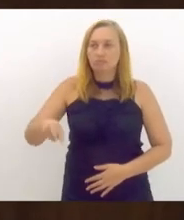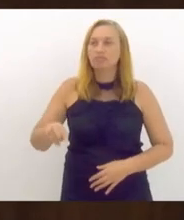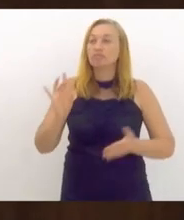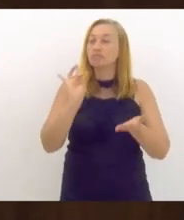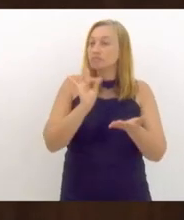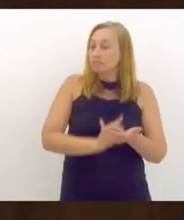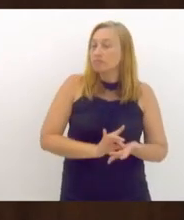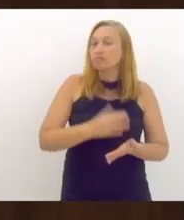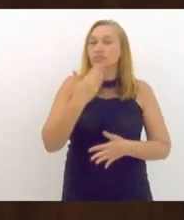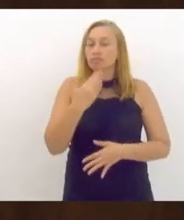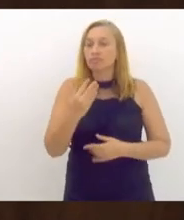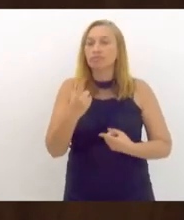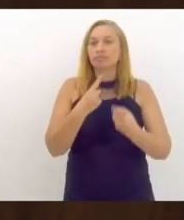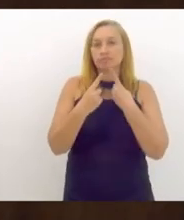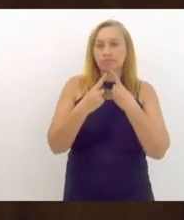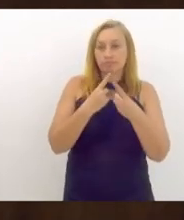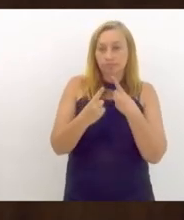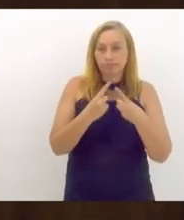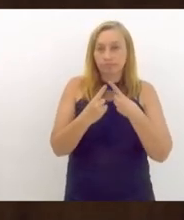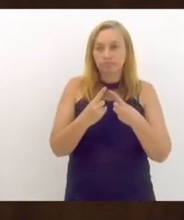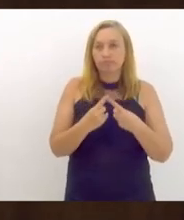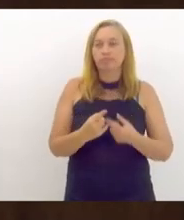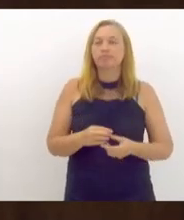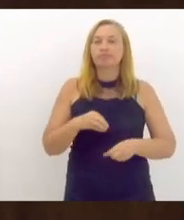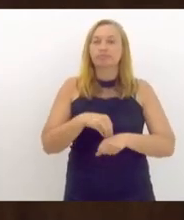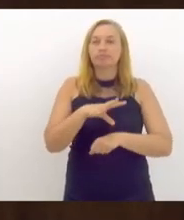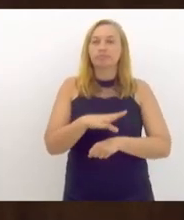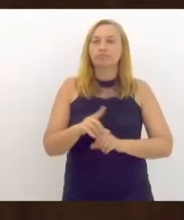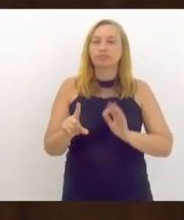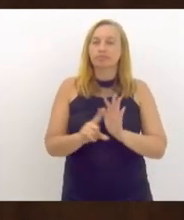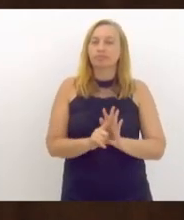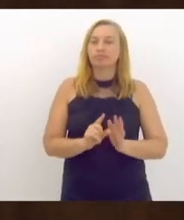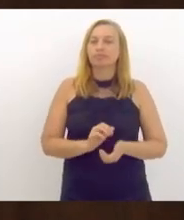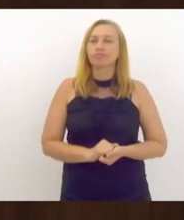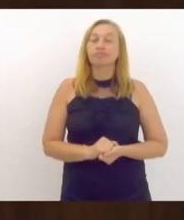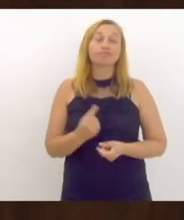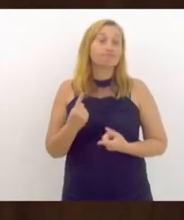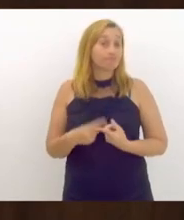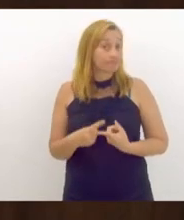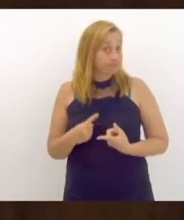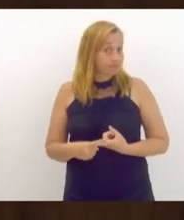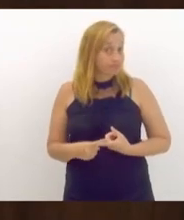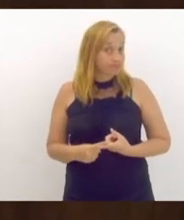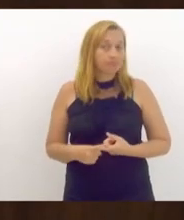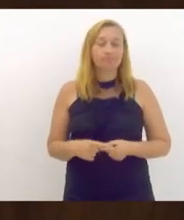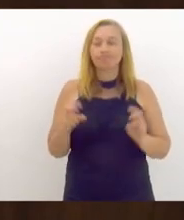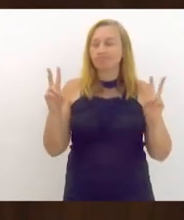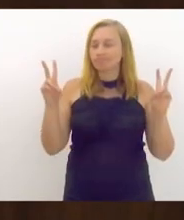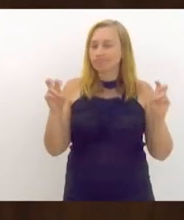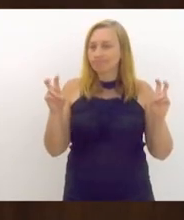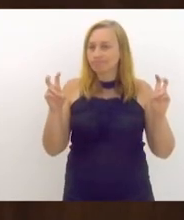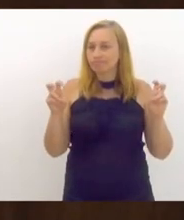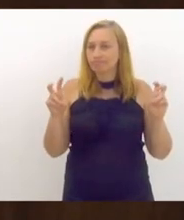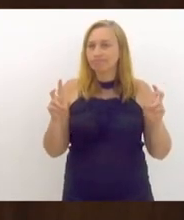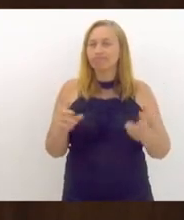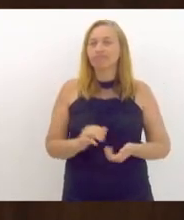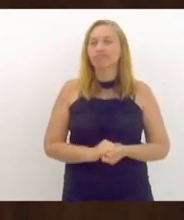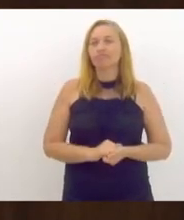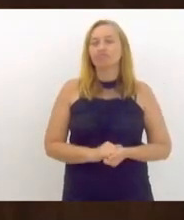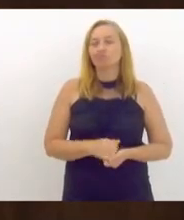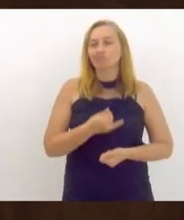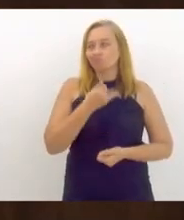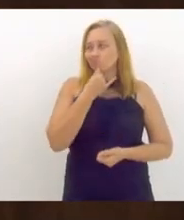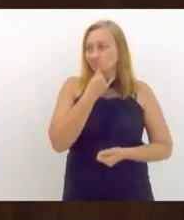eu peço para discutir essa indicação legislativa, porque esse tema é de uma